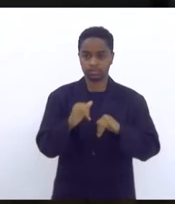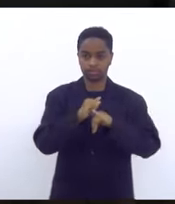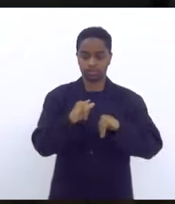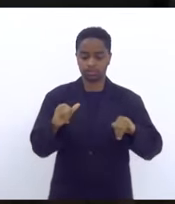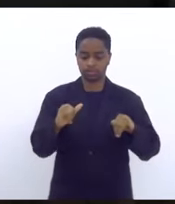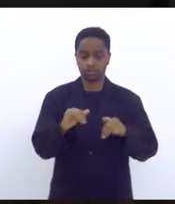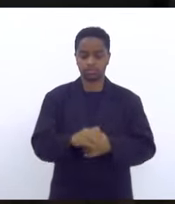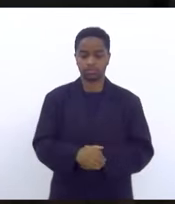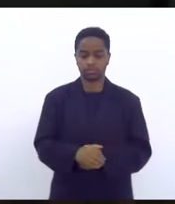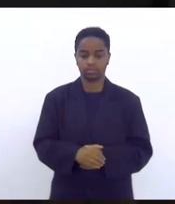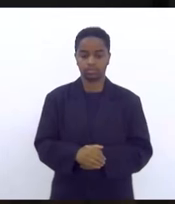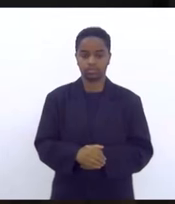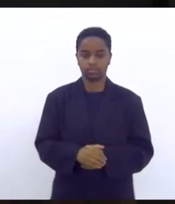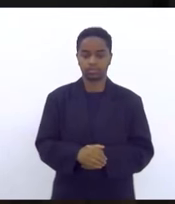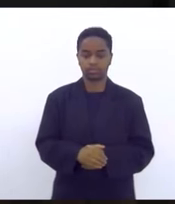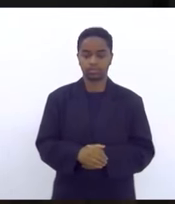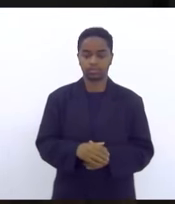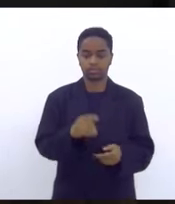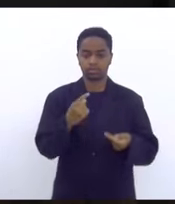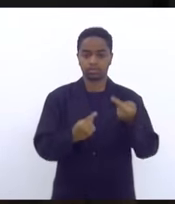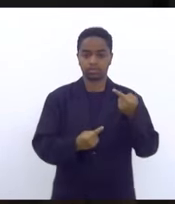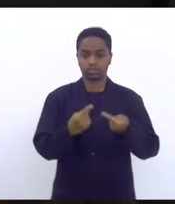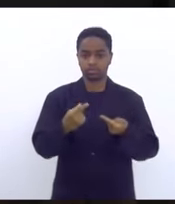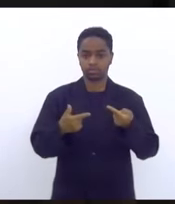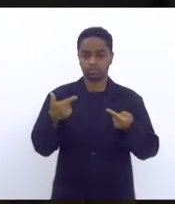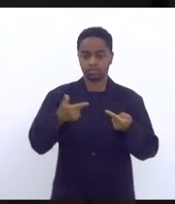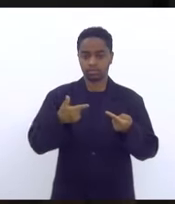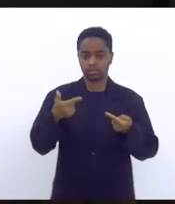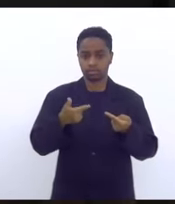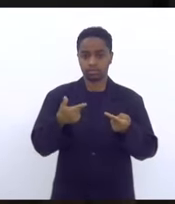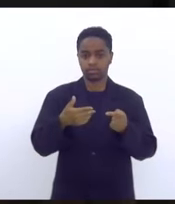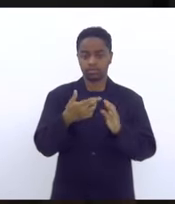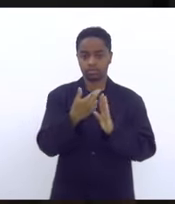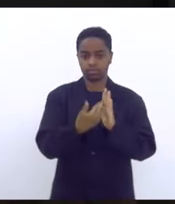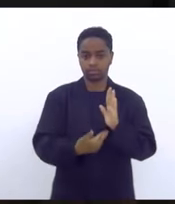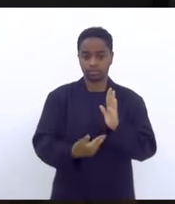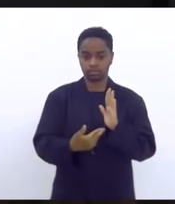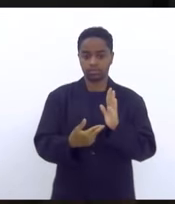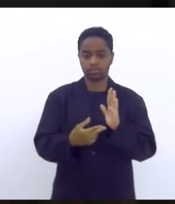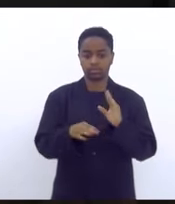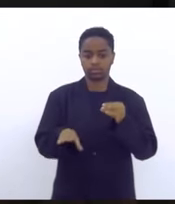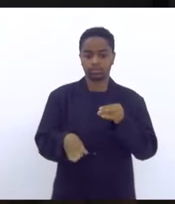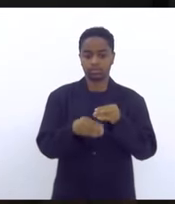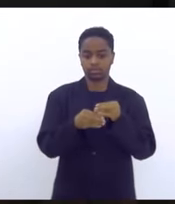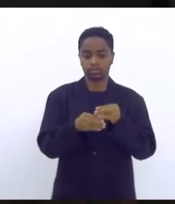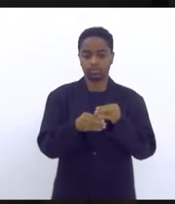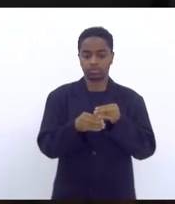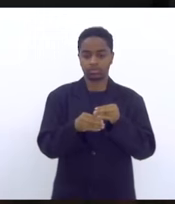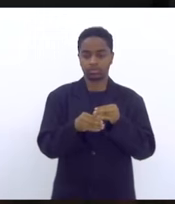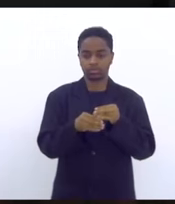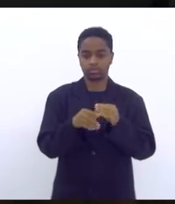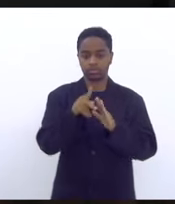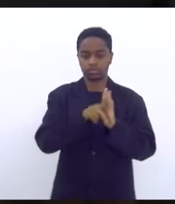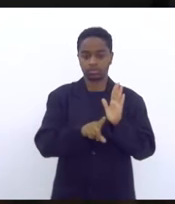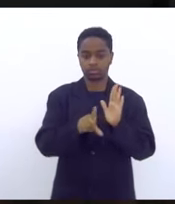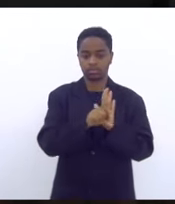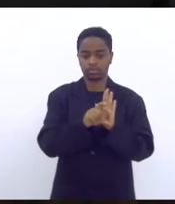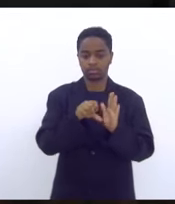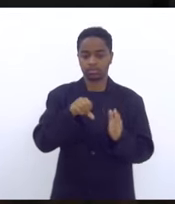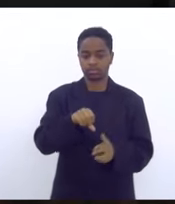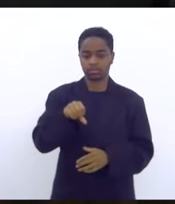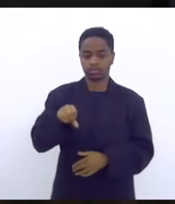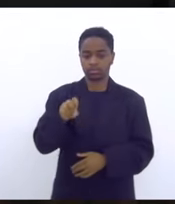Anuncio, em tramitação ordinária, em segunda discussão, redação do vencido assim emendada. Projeto de lei